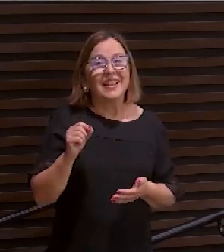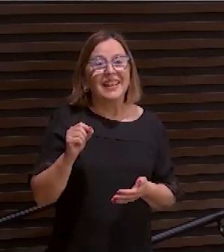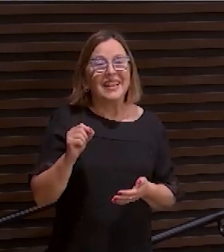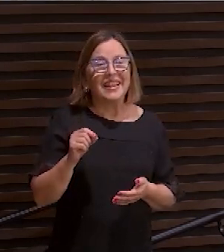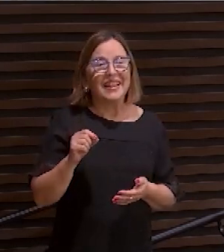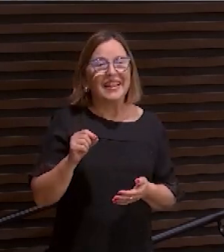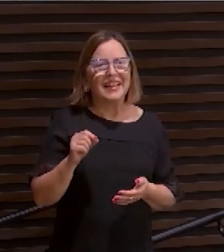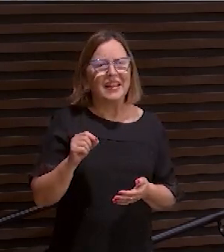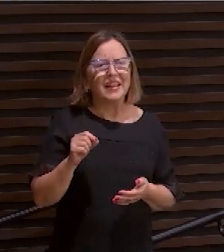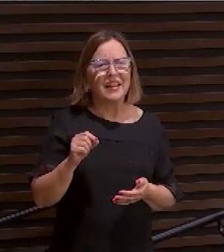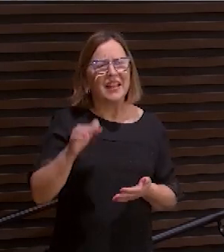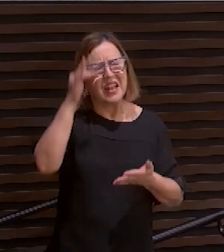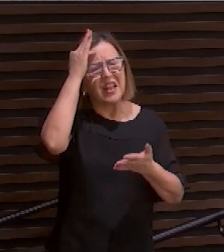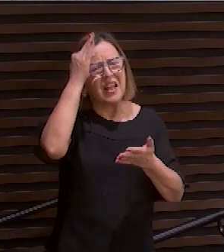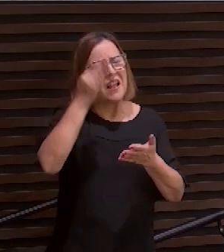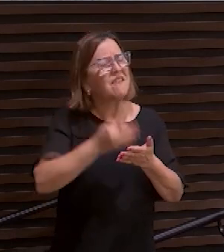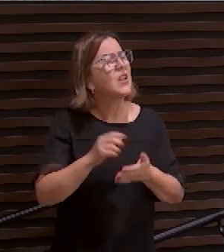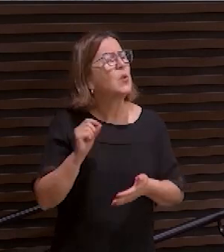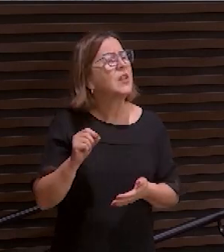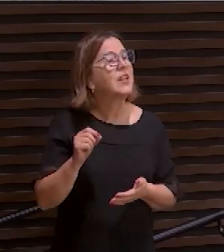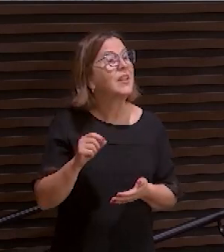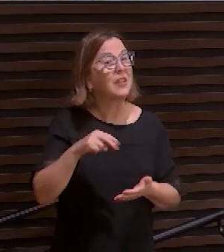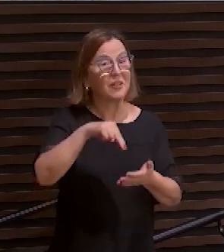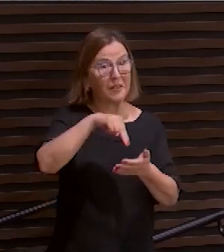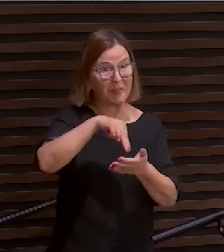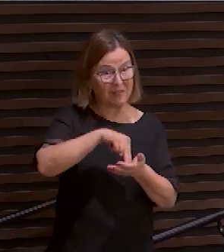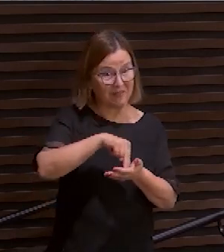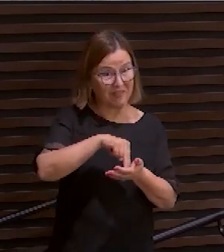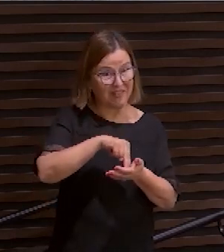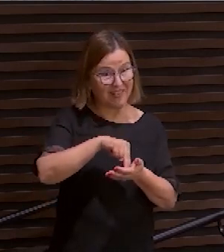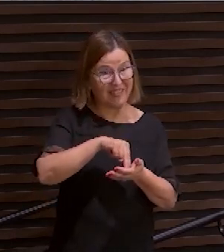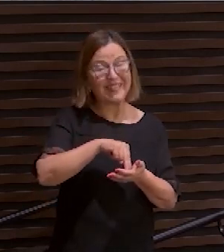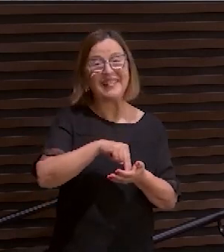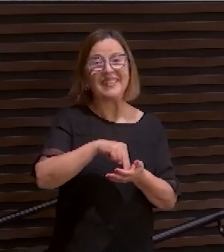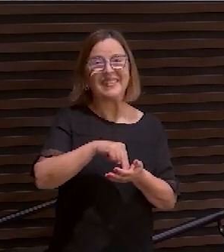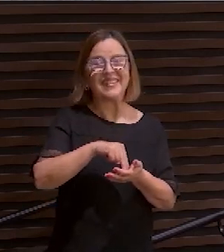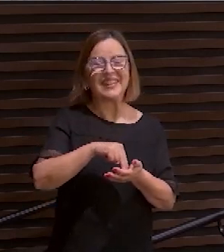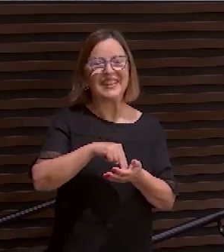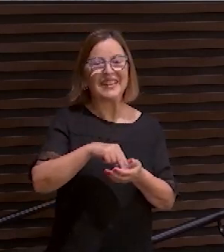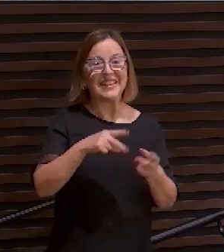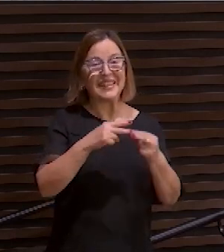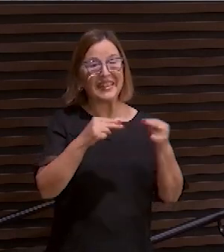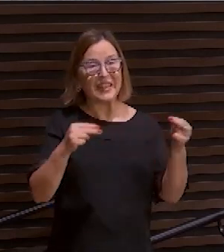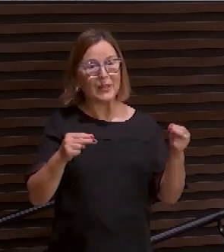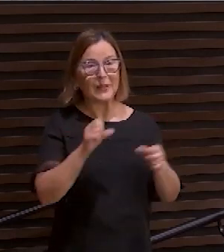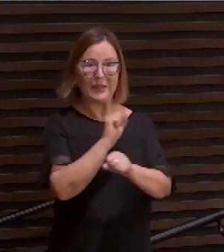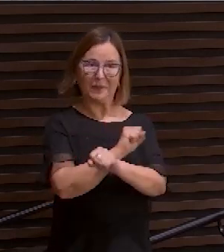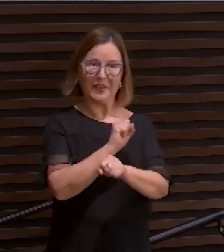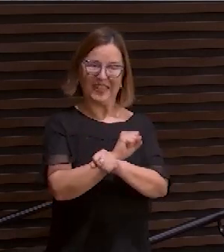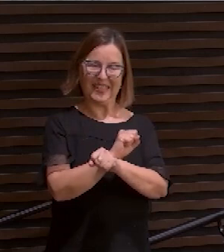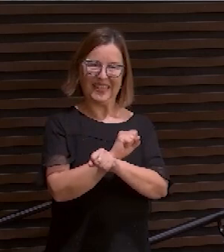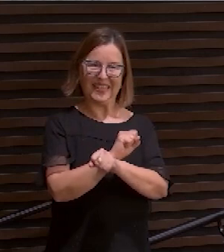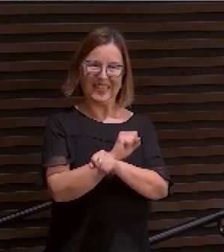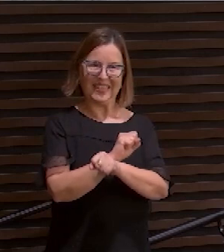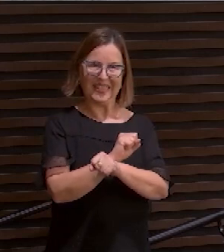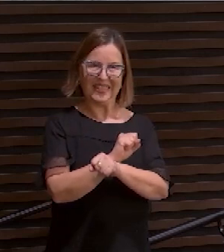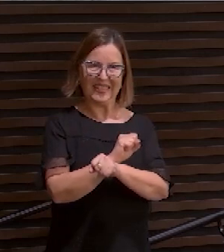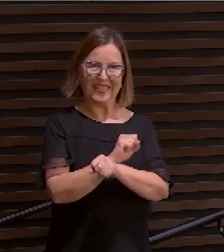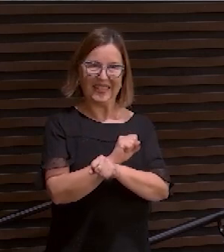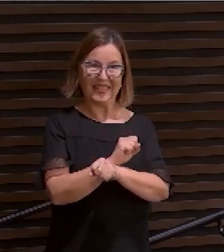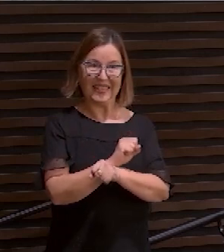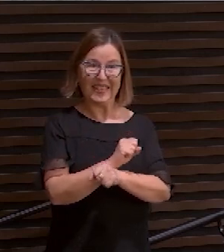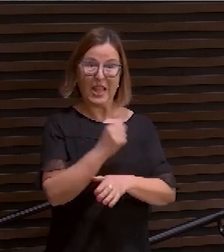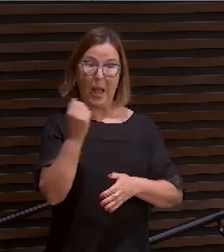A fé é o quê? Firme fundamento das coisas que se esperam e a